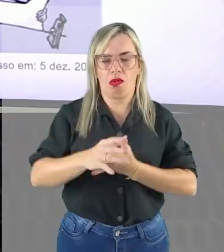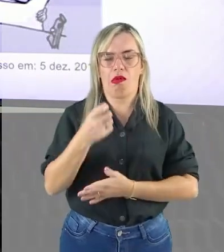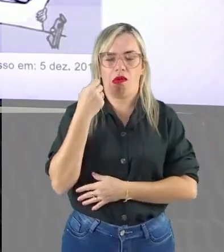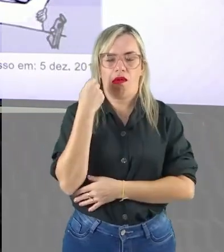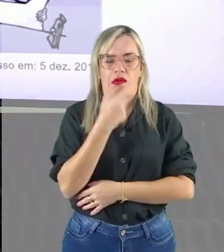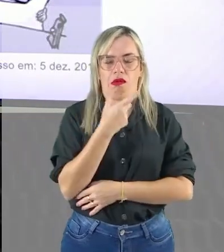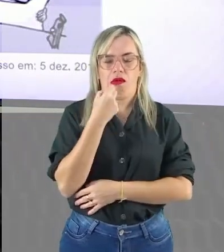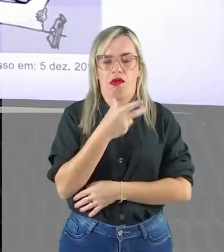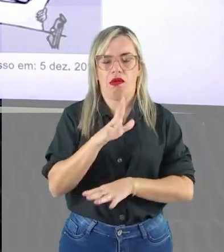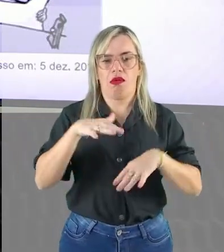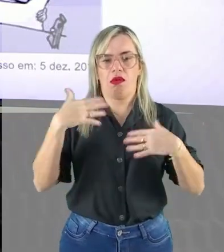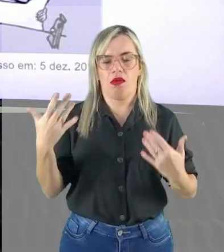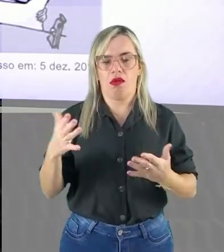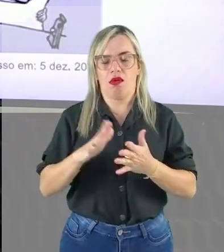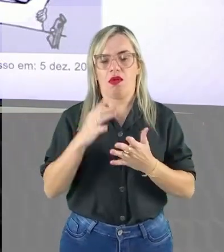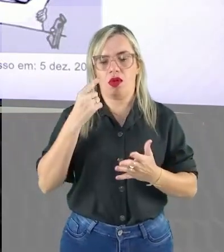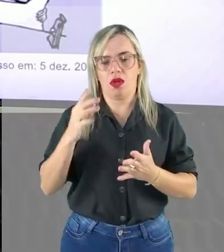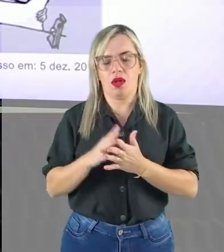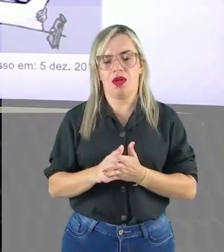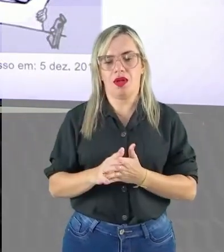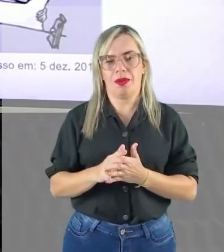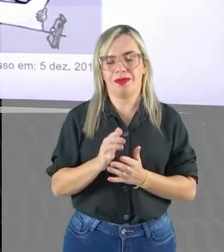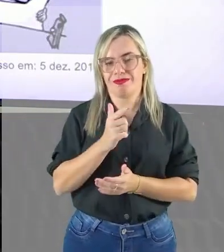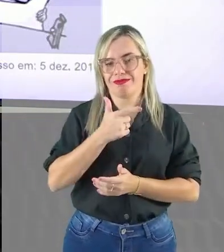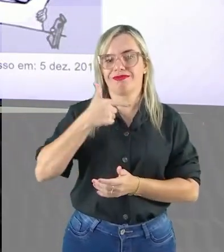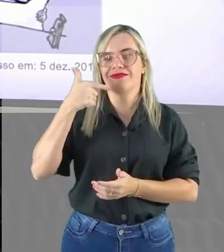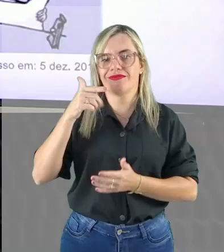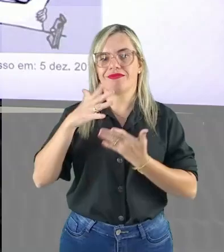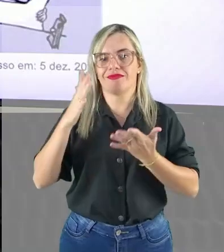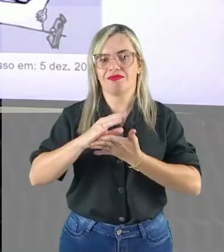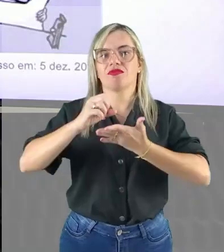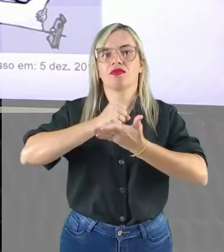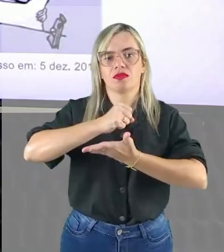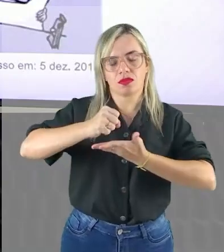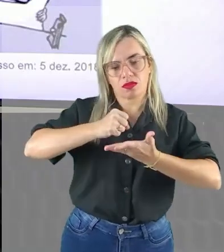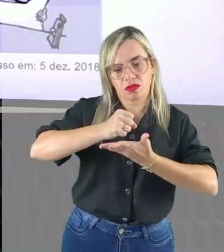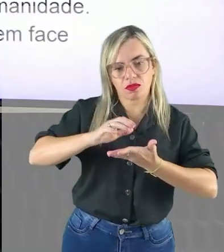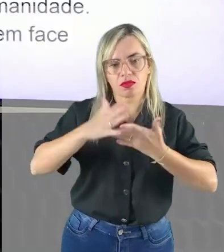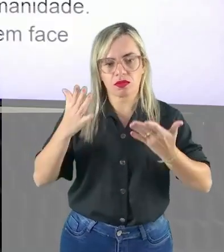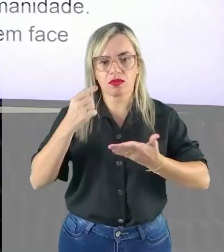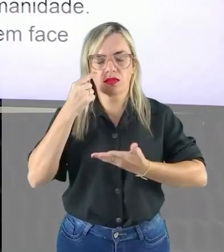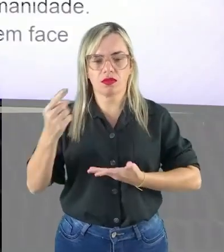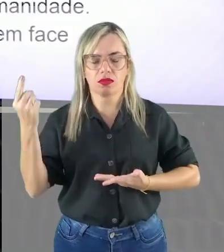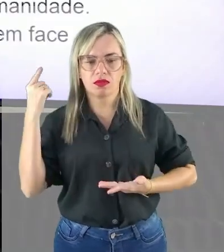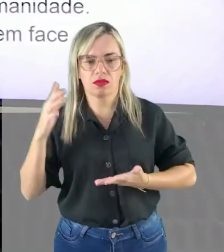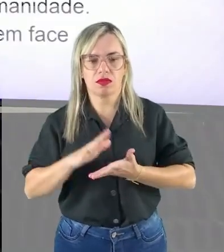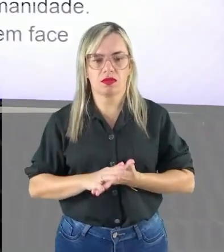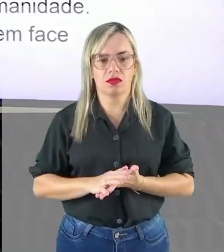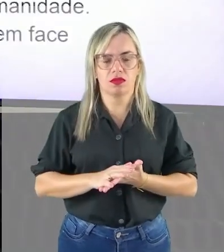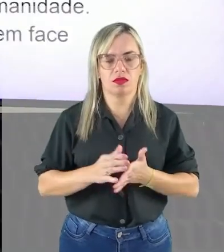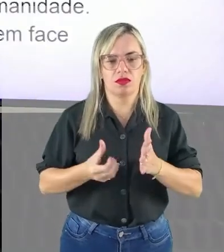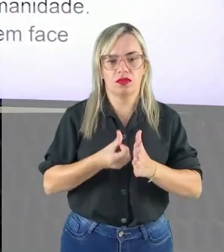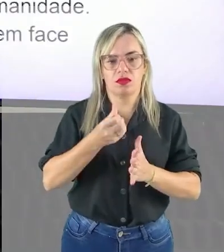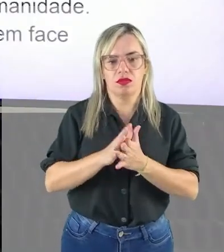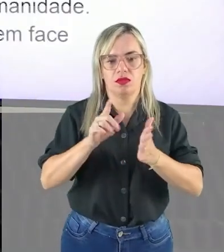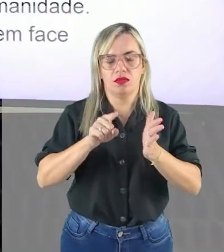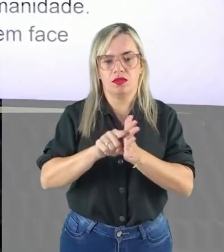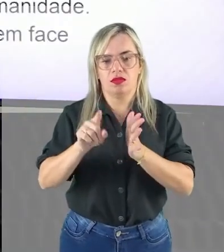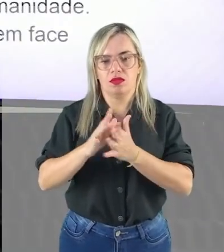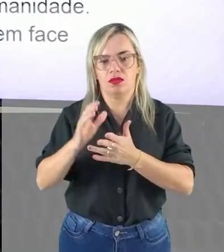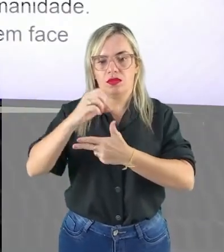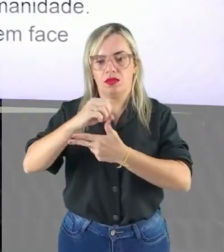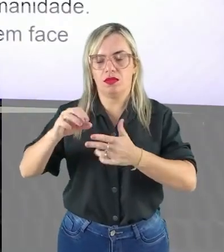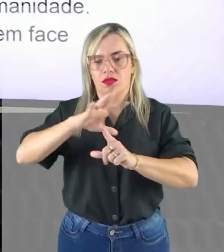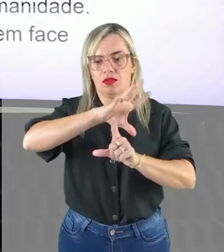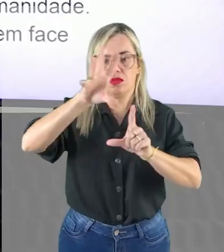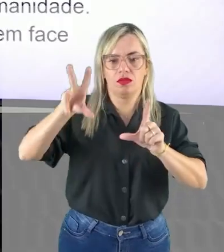ironia, né? Critica com humor. Então, é basicamente isso. Beleza? Vamos lá. Questão. Questão 6. A